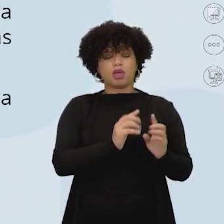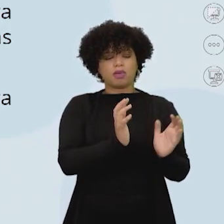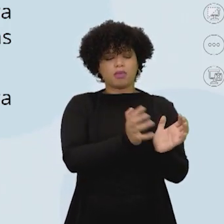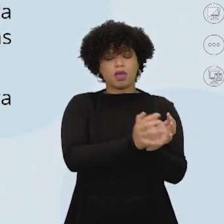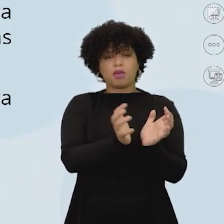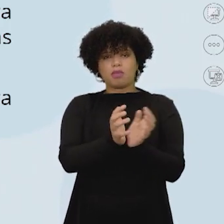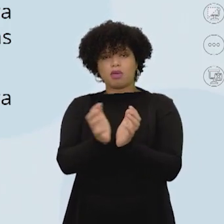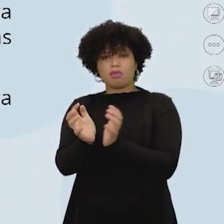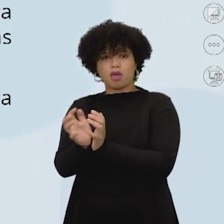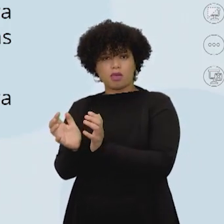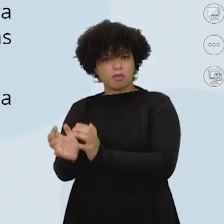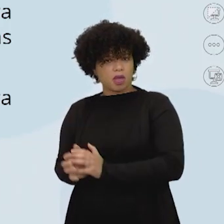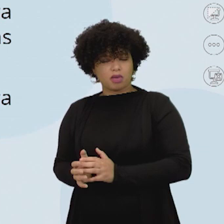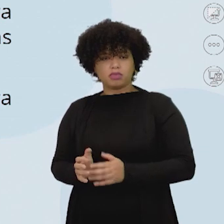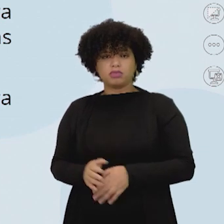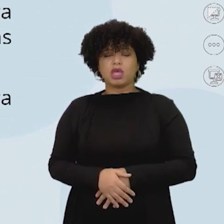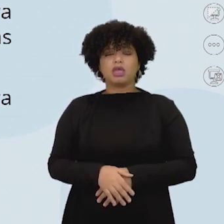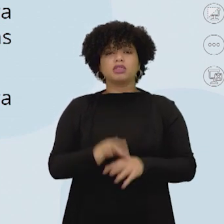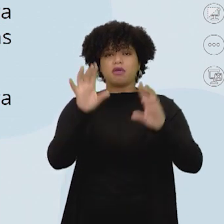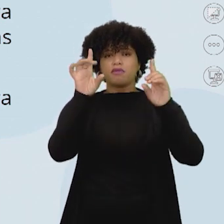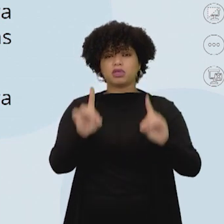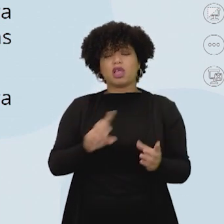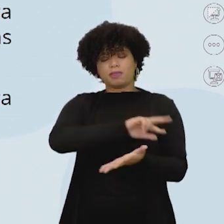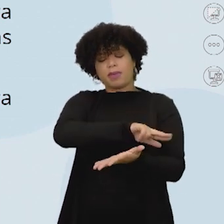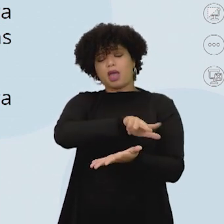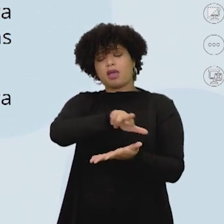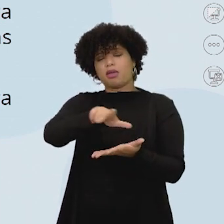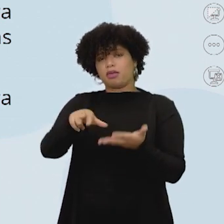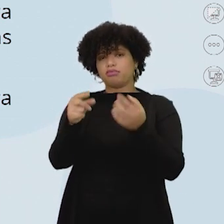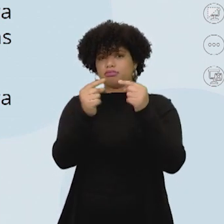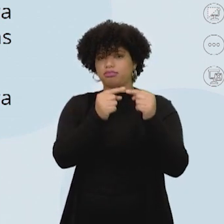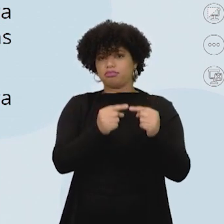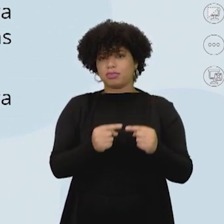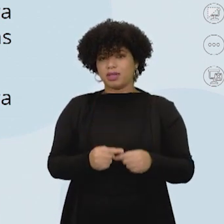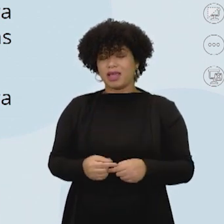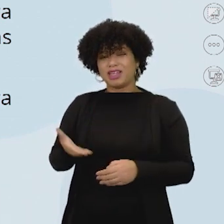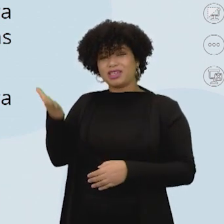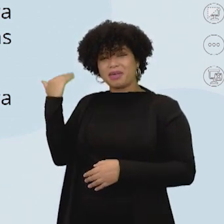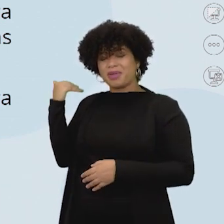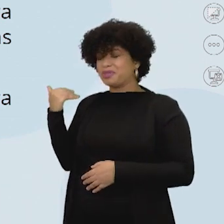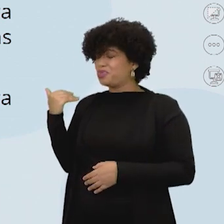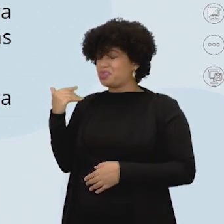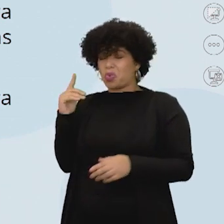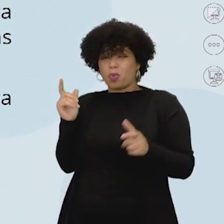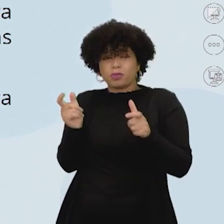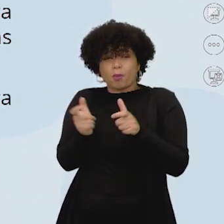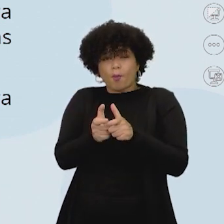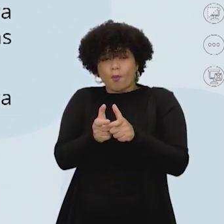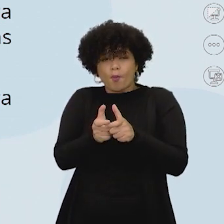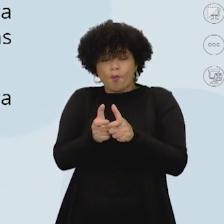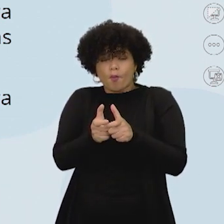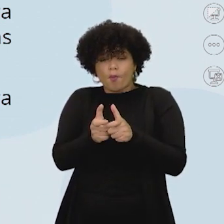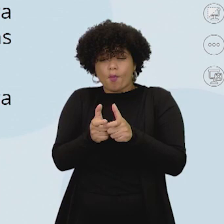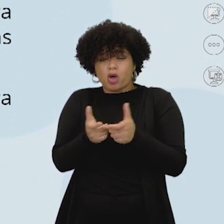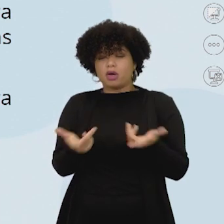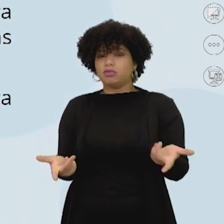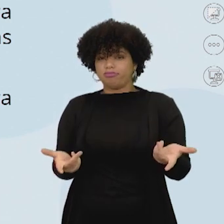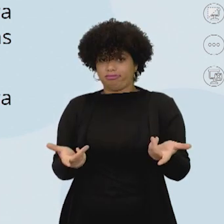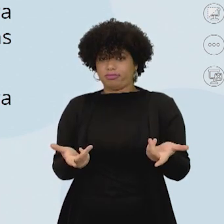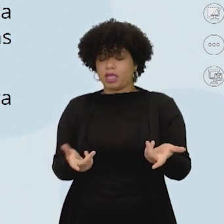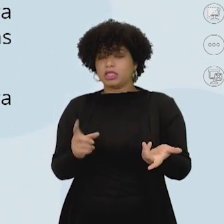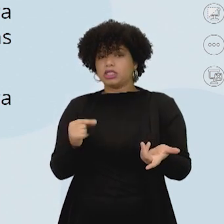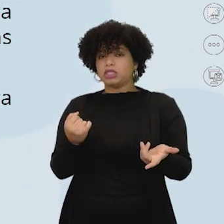para diferentes deficiências. Antigamente não. Era mais restrito ainda do que temos hoje. Então, se a gente pensar numa